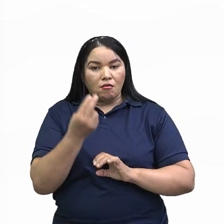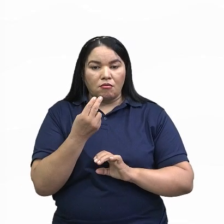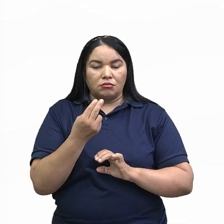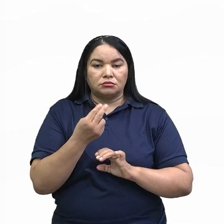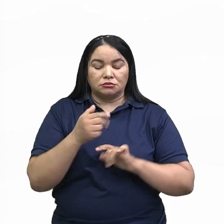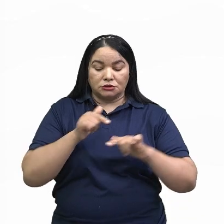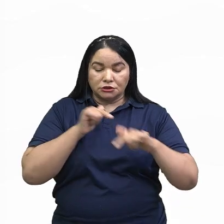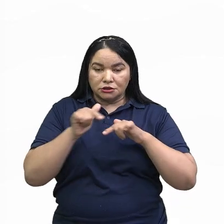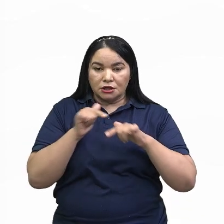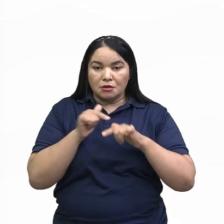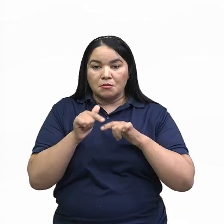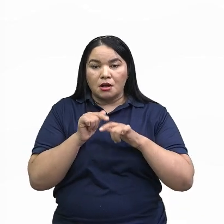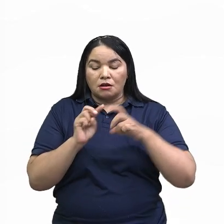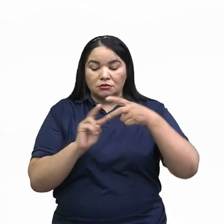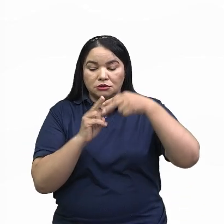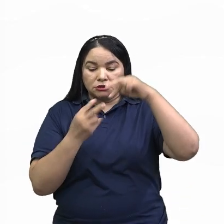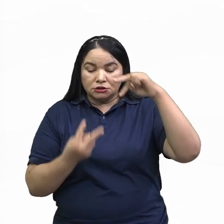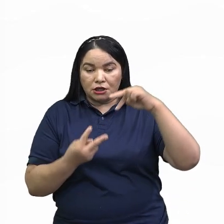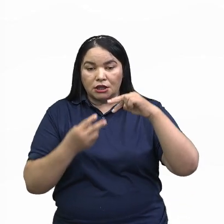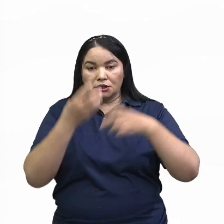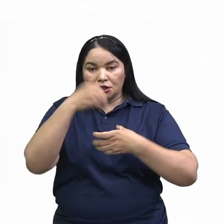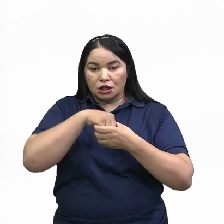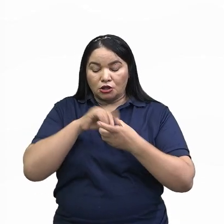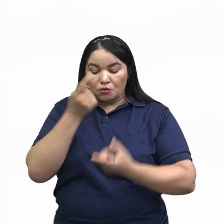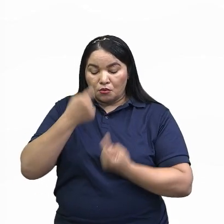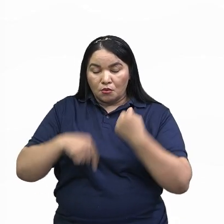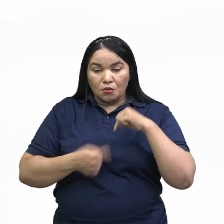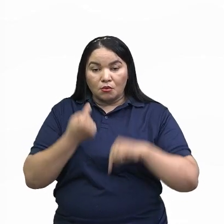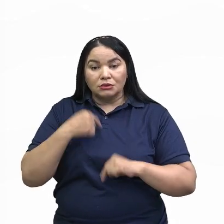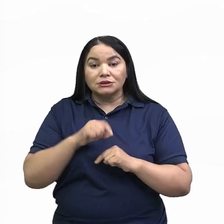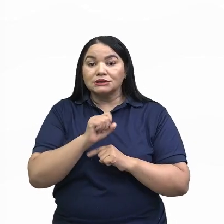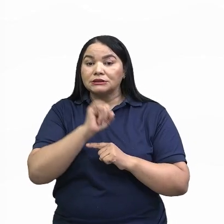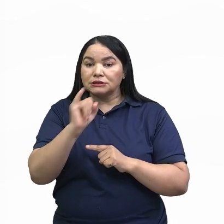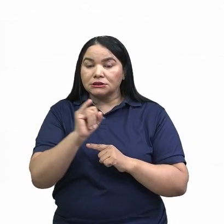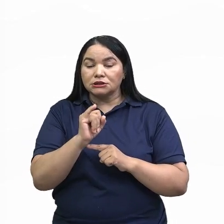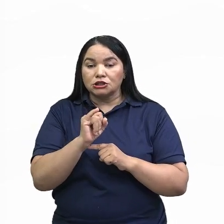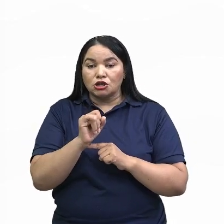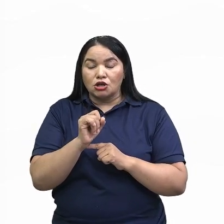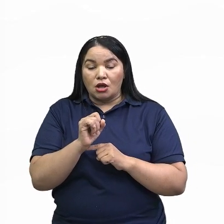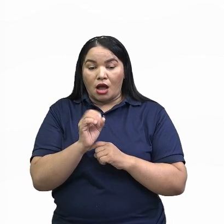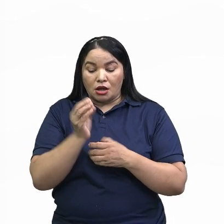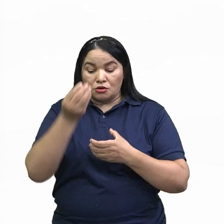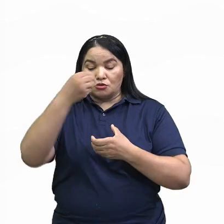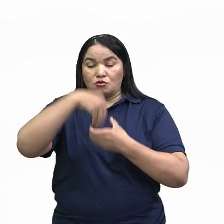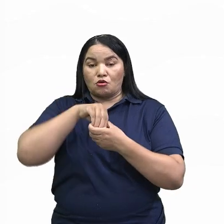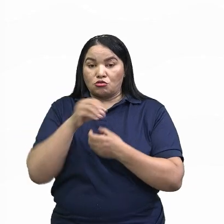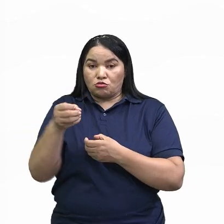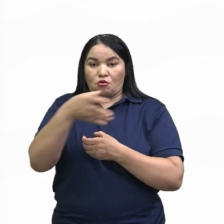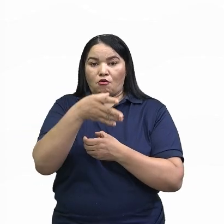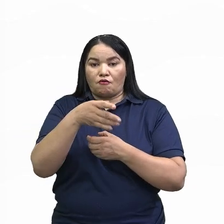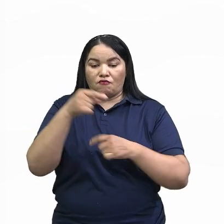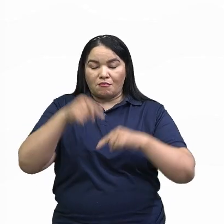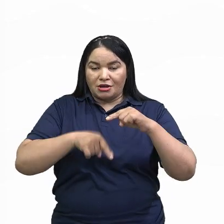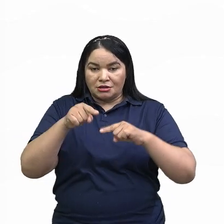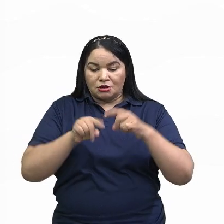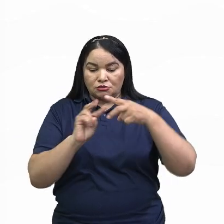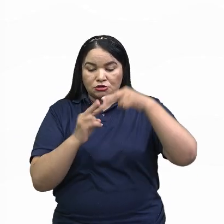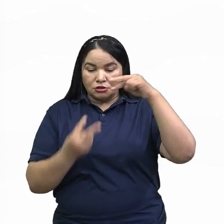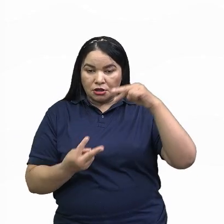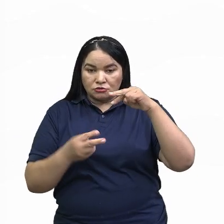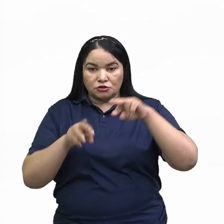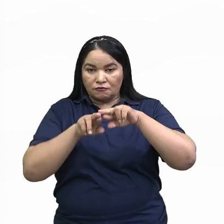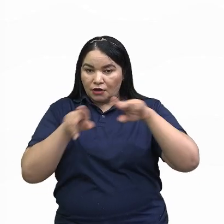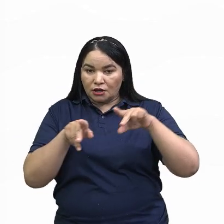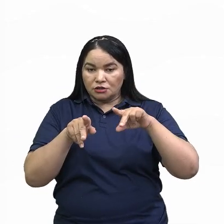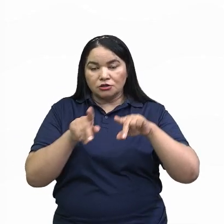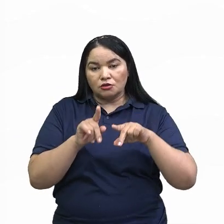função do próprio material genético do organismo, sem ter havido introdução de um novo material genético de uma espécie diferente. Então,